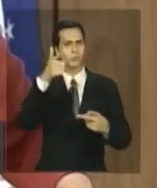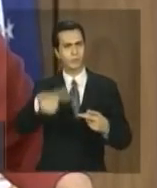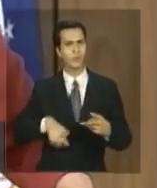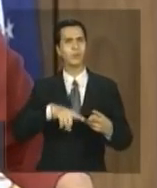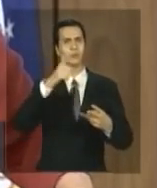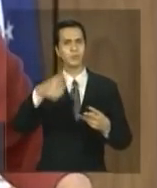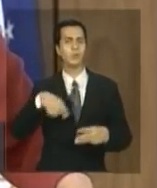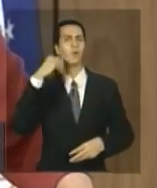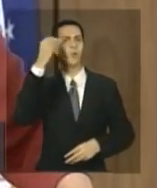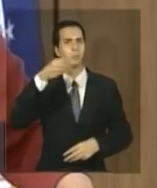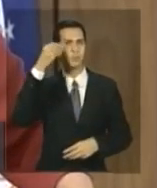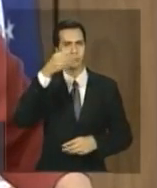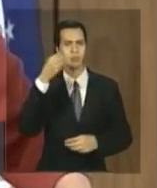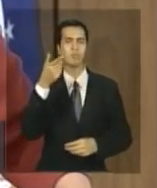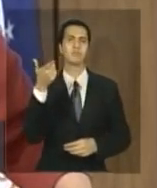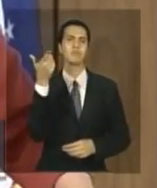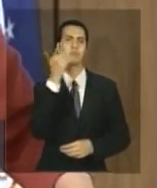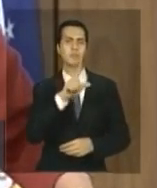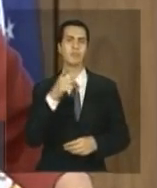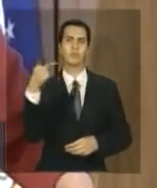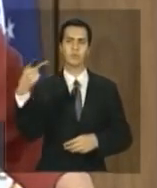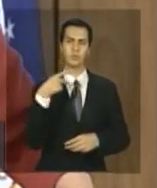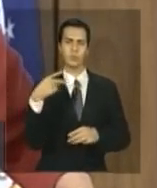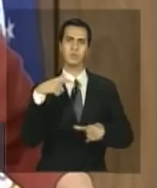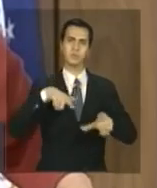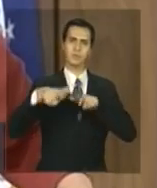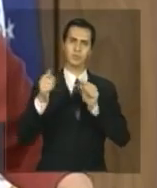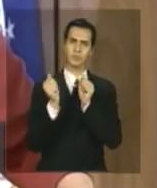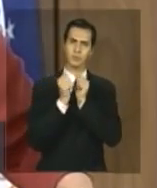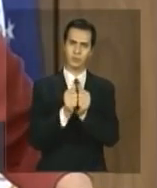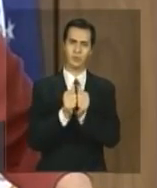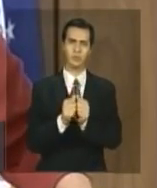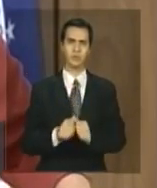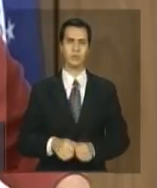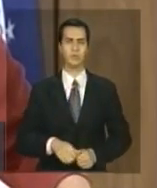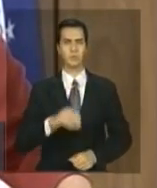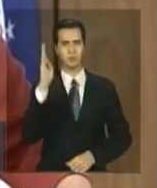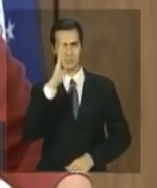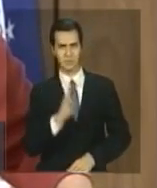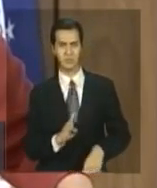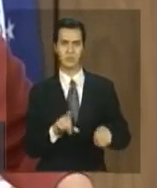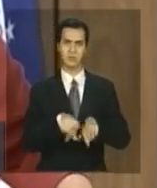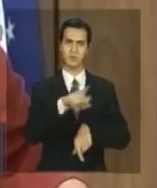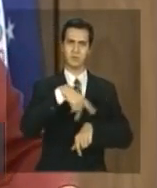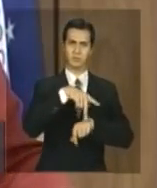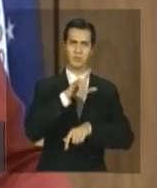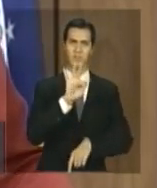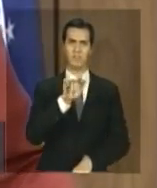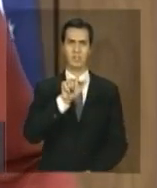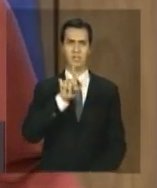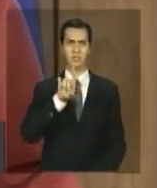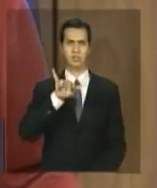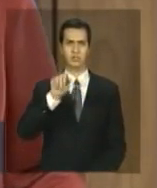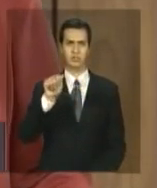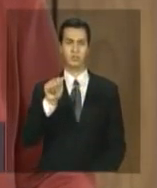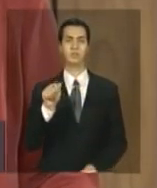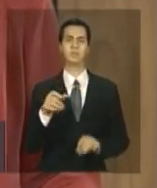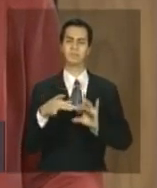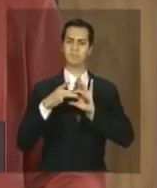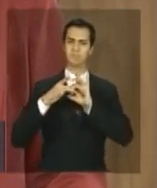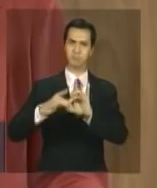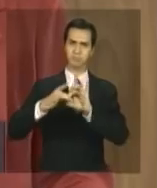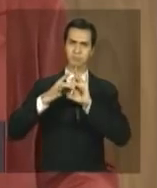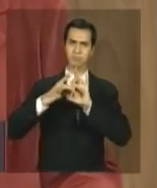mesmo oportunidades de trabalhos conjuntos entre os nossos países, criando uma